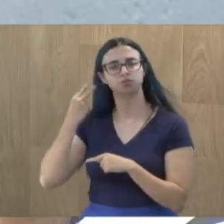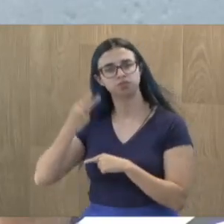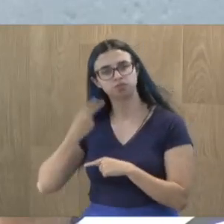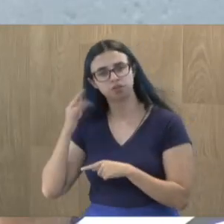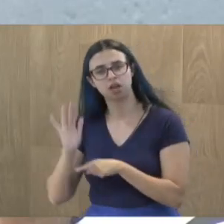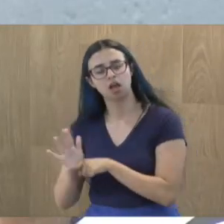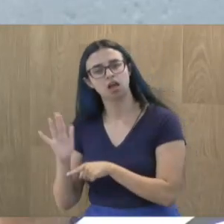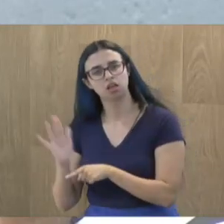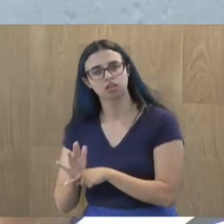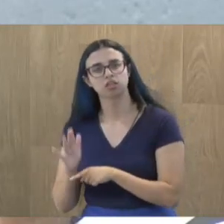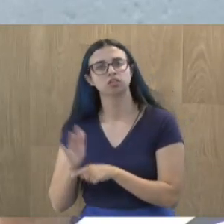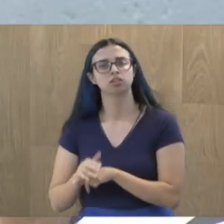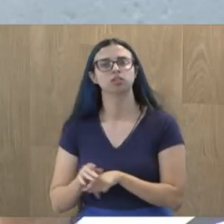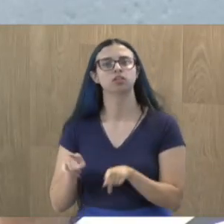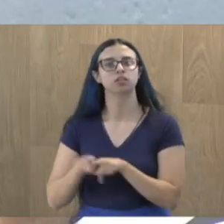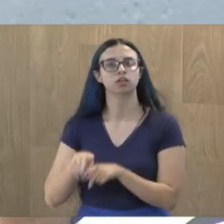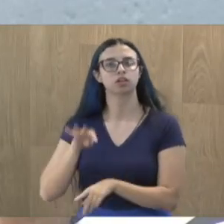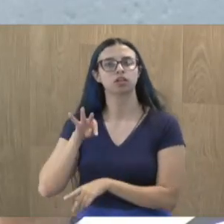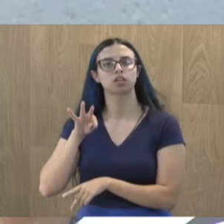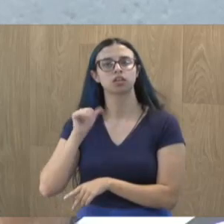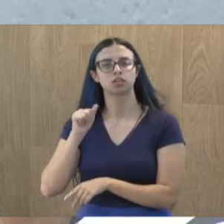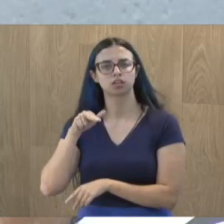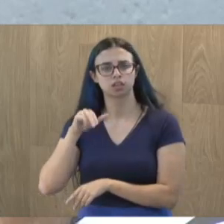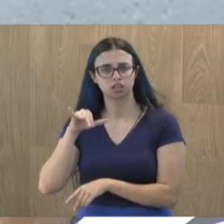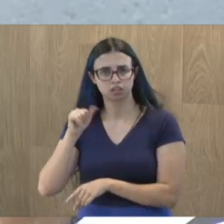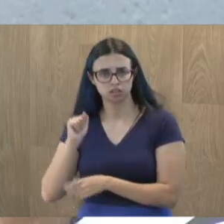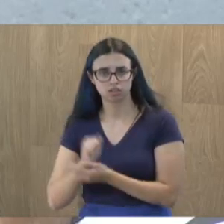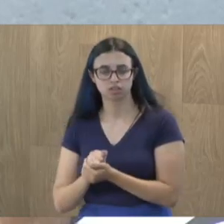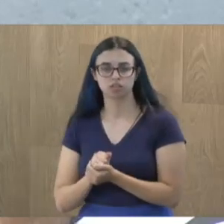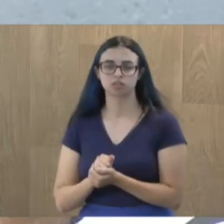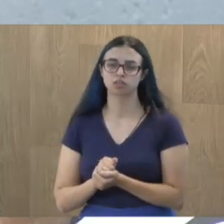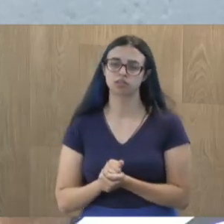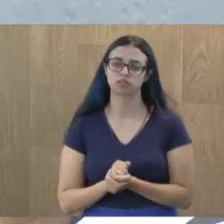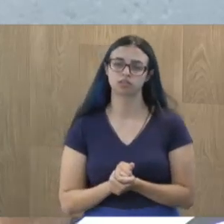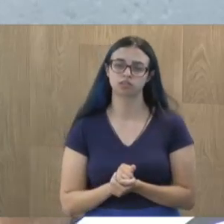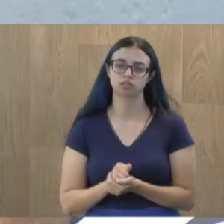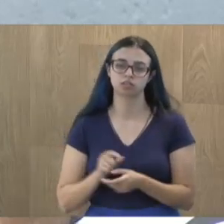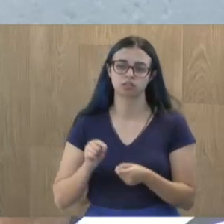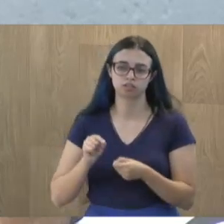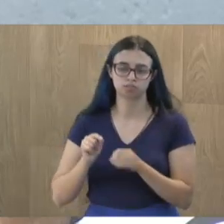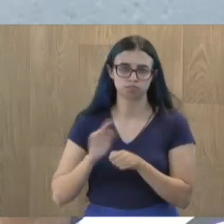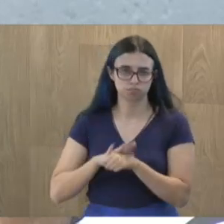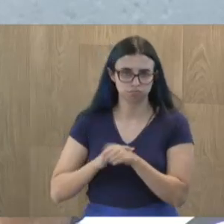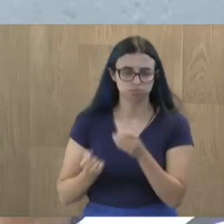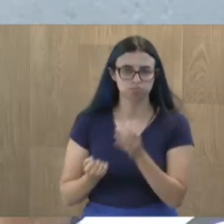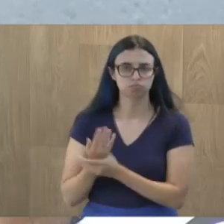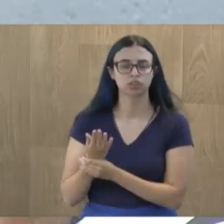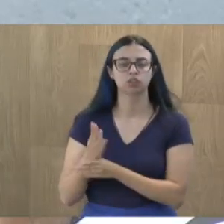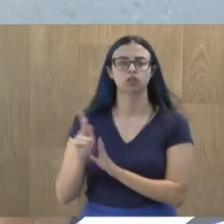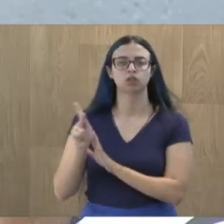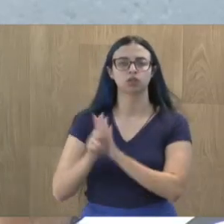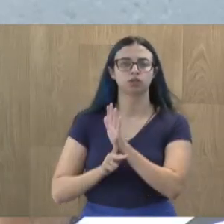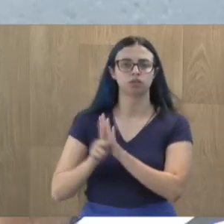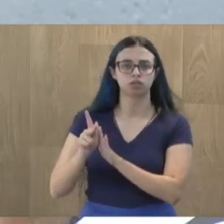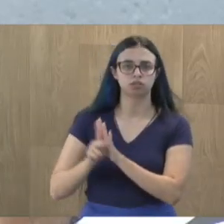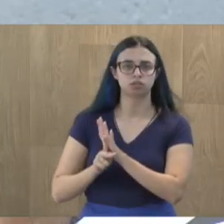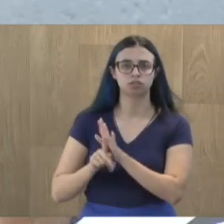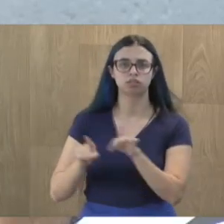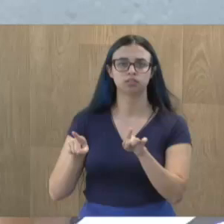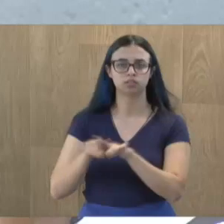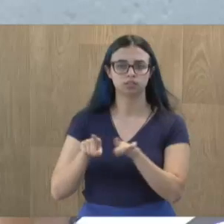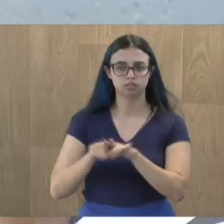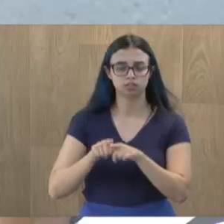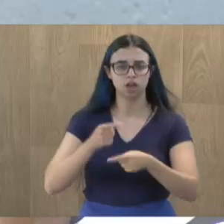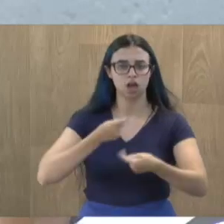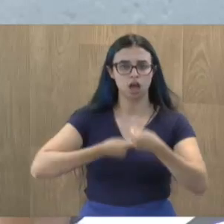Marra, a Tâmara, que executou o projeto, né, fez o projeto, que é muito competente, e também a própria